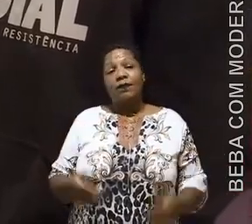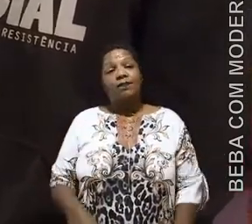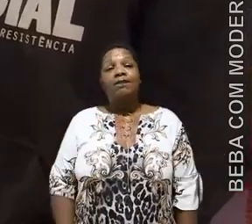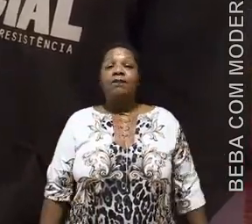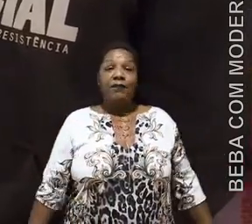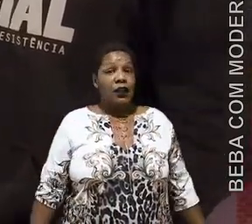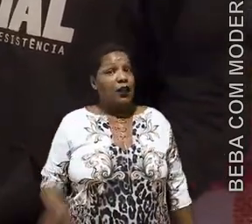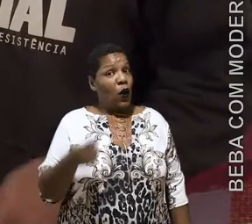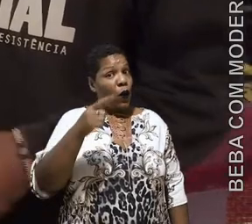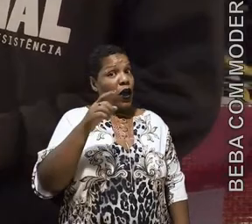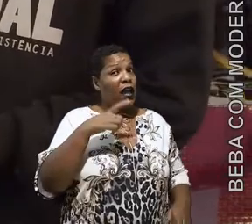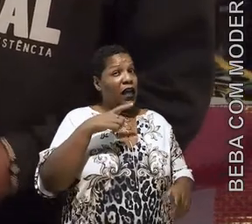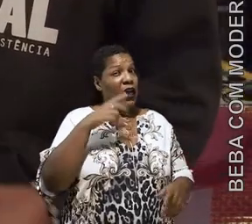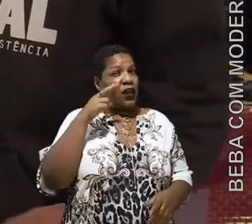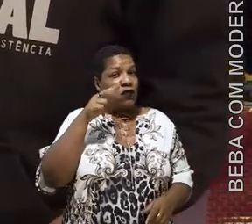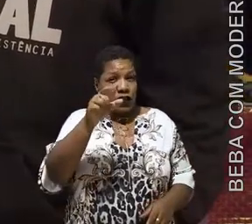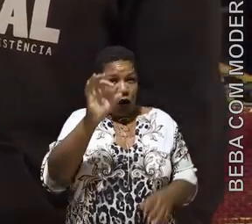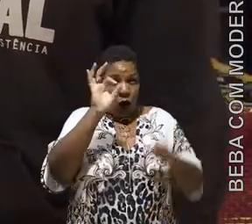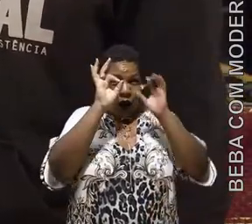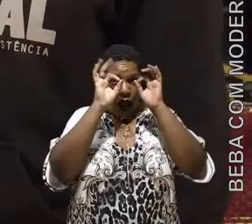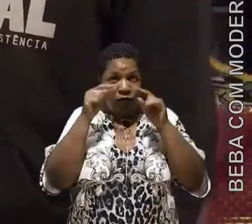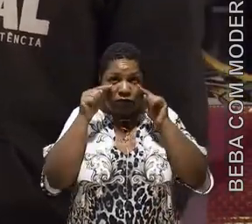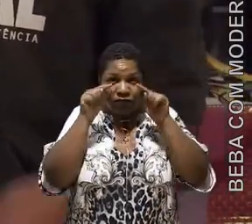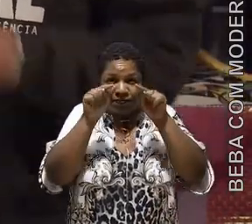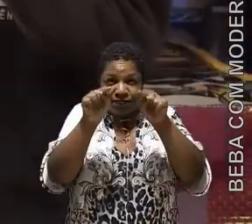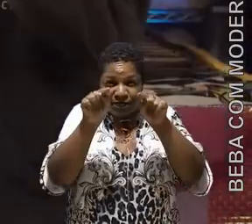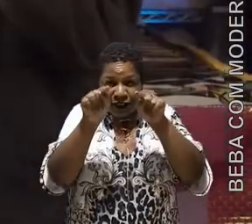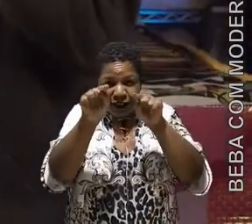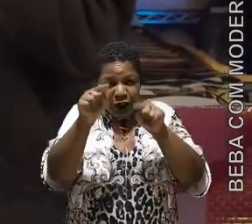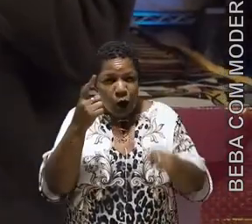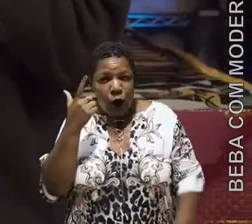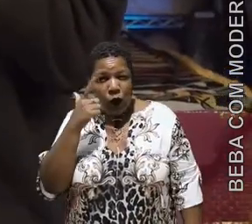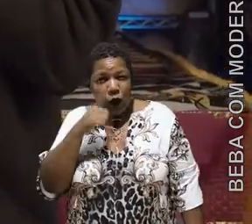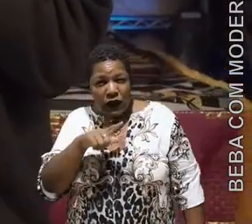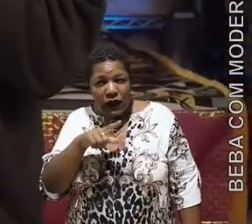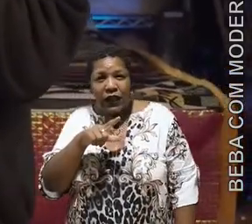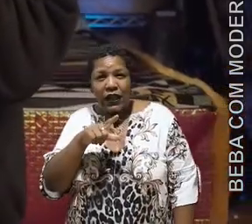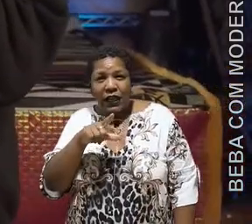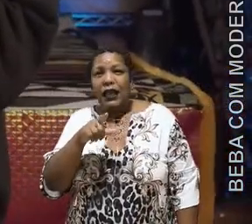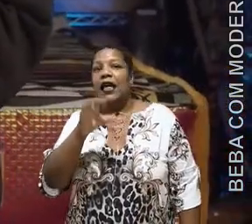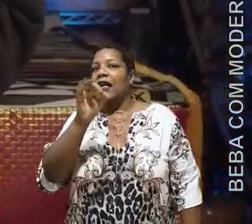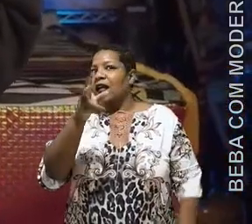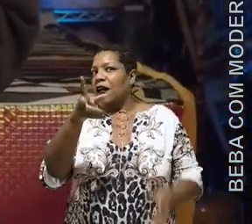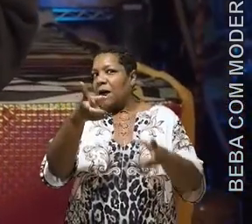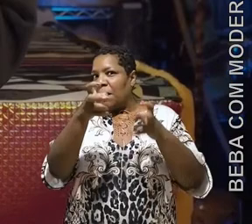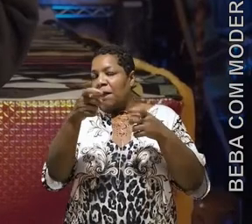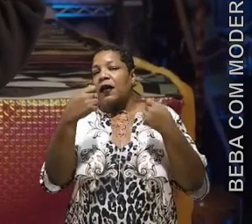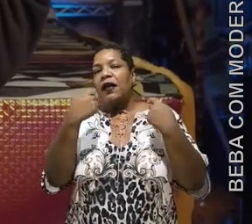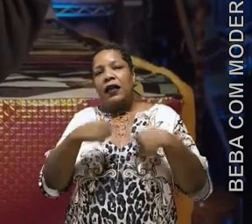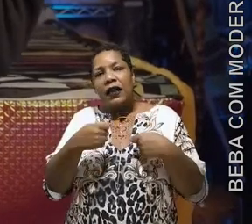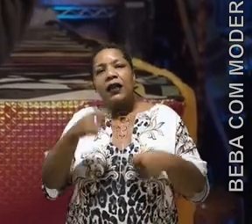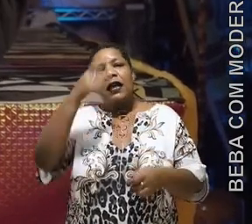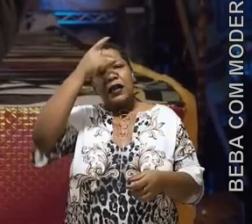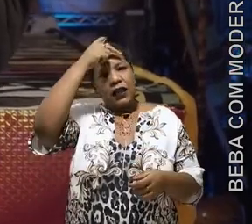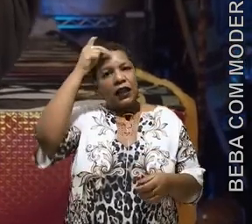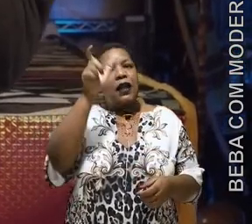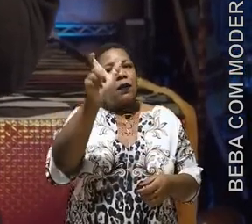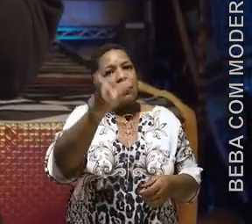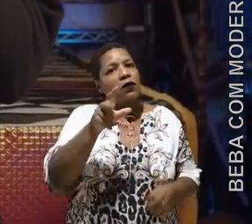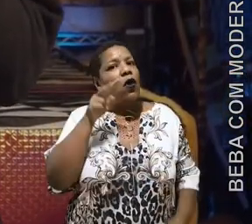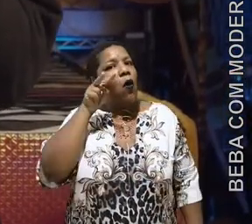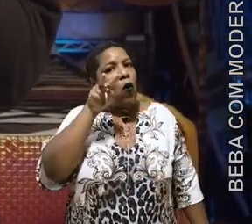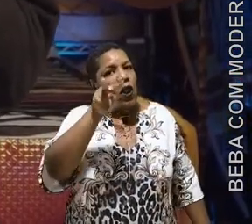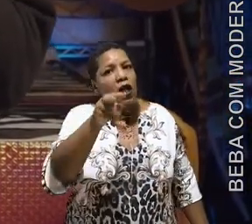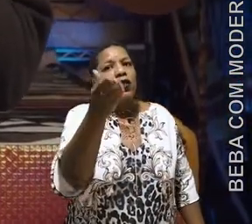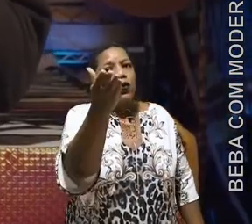bombando na internet na rua na vida com a nossa arma do país da bola que vai decidir o jogo a bolinha dos olhos se você olhar na